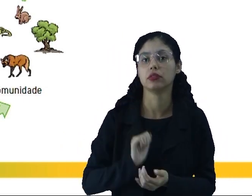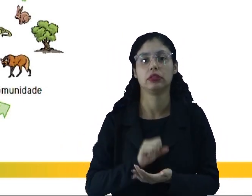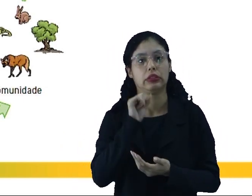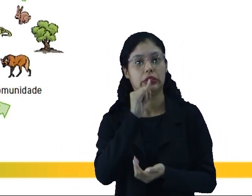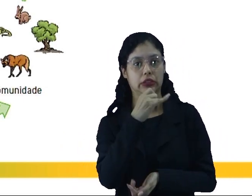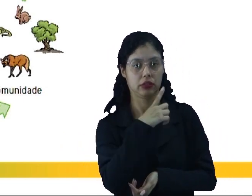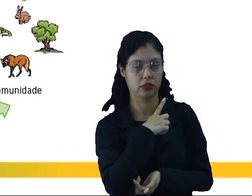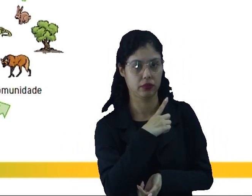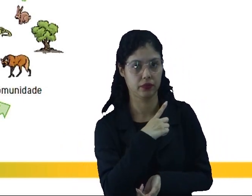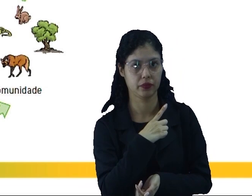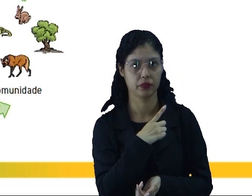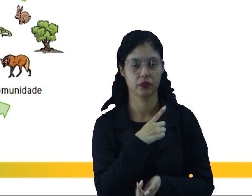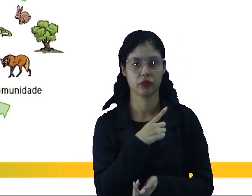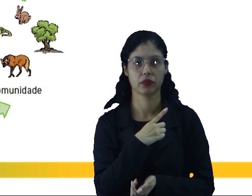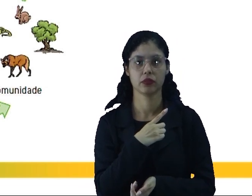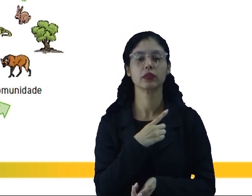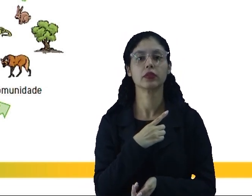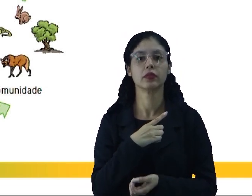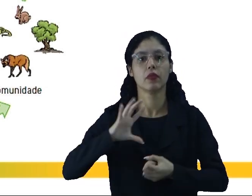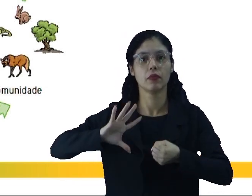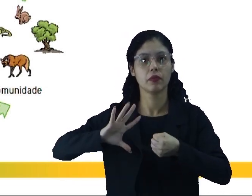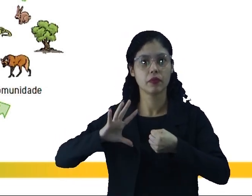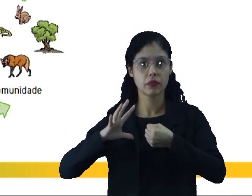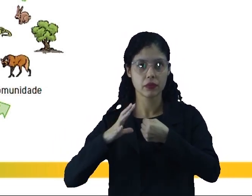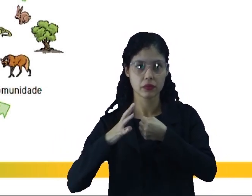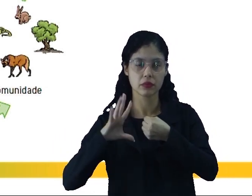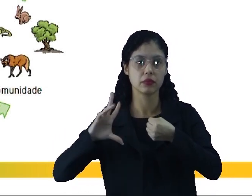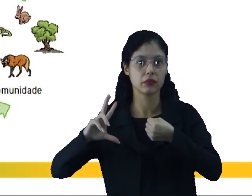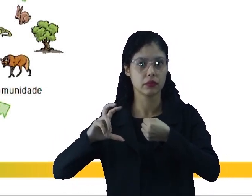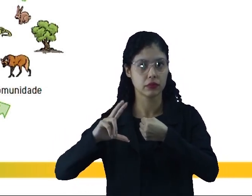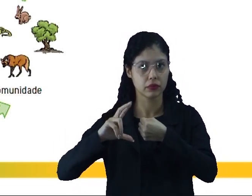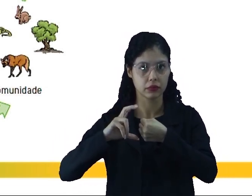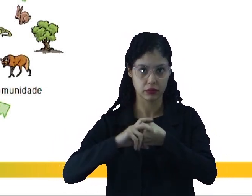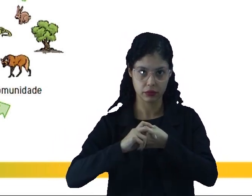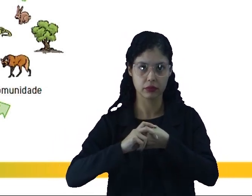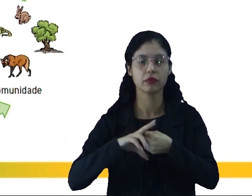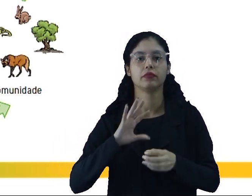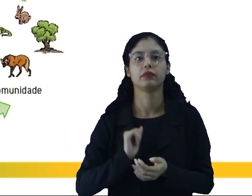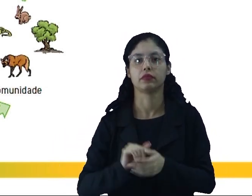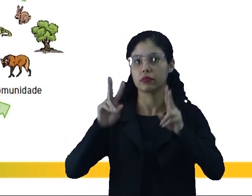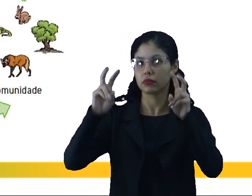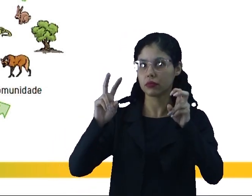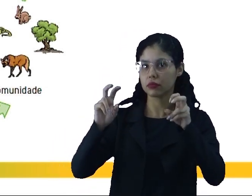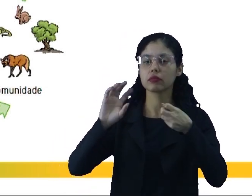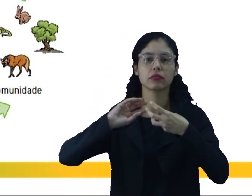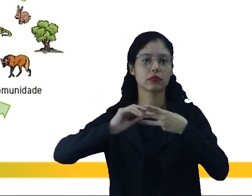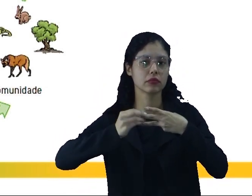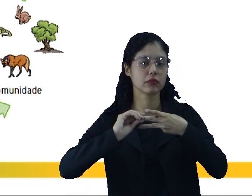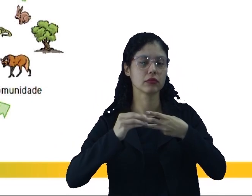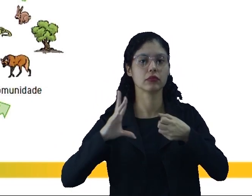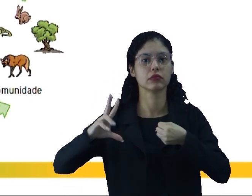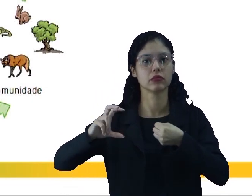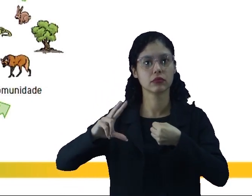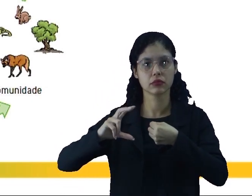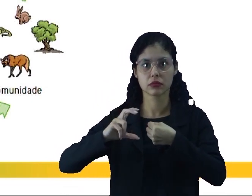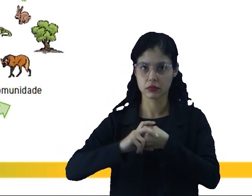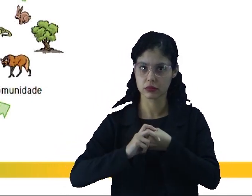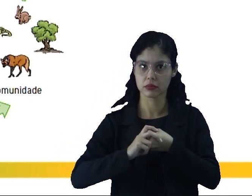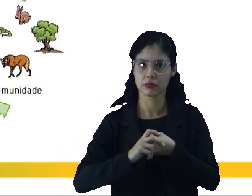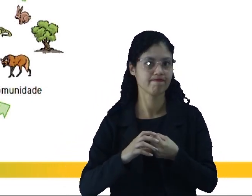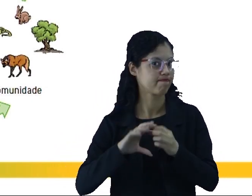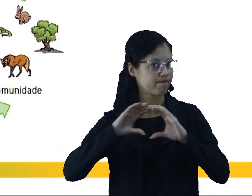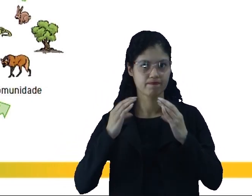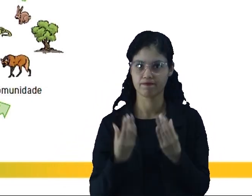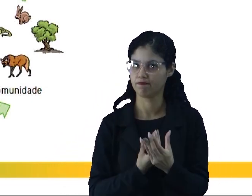Se eu tiver um vírus, por exemplo, de acordo com a teoria celular, os vírus não são